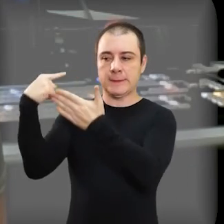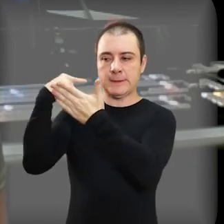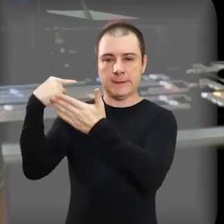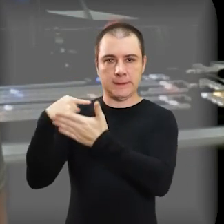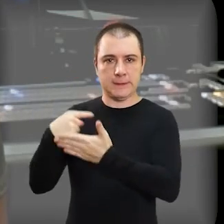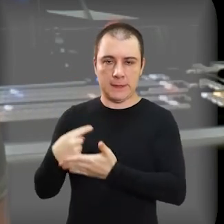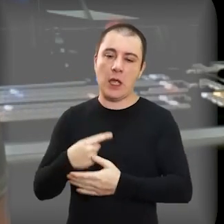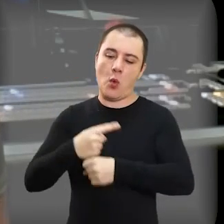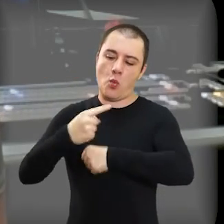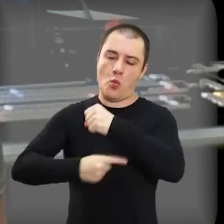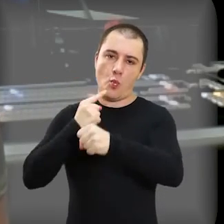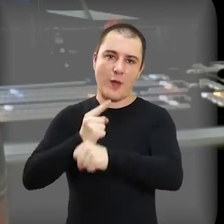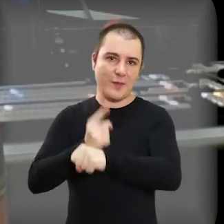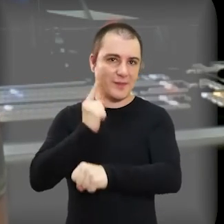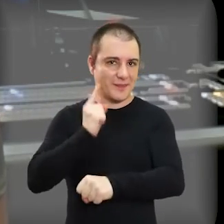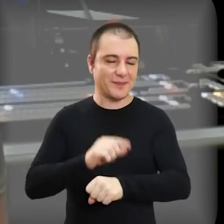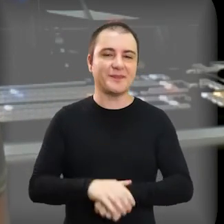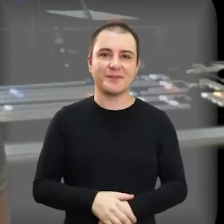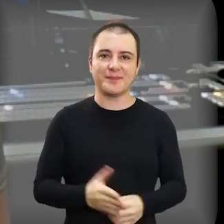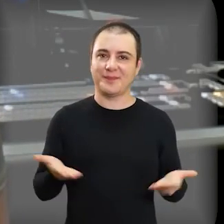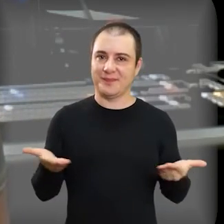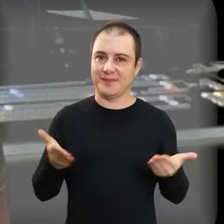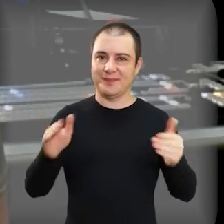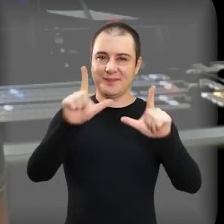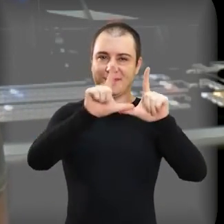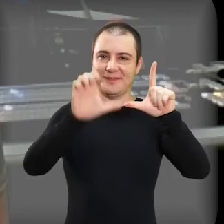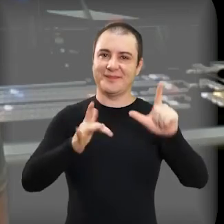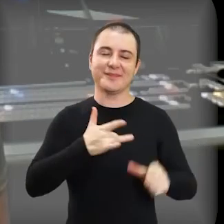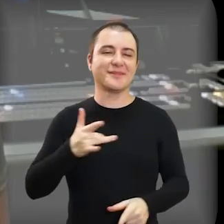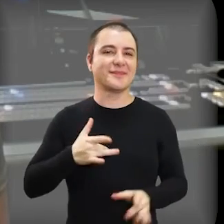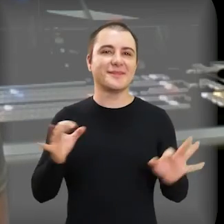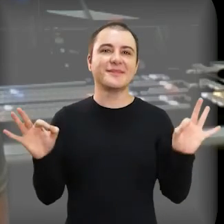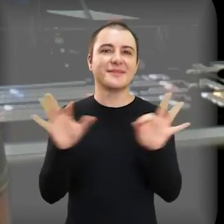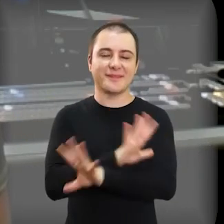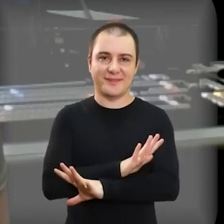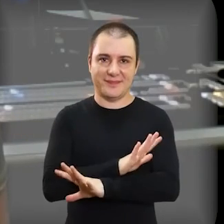check-up pelo menos uma vez ao ano. Hoje, o Saúde em